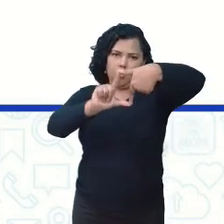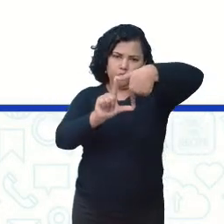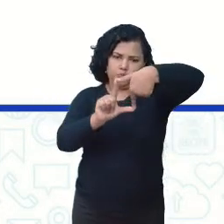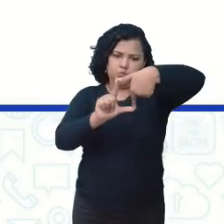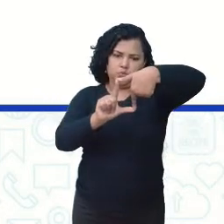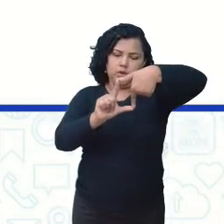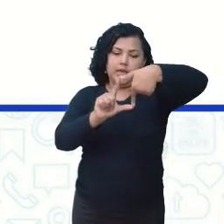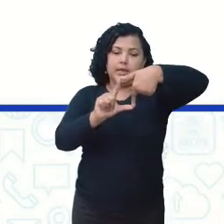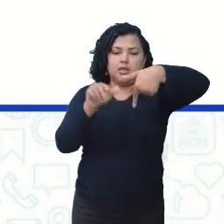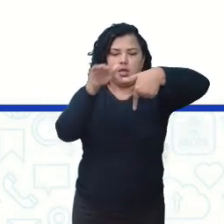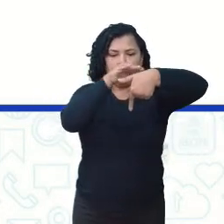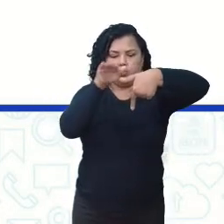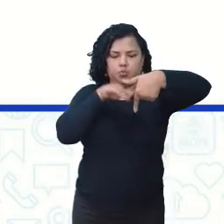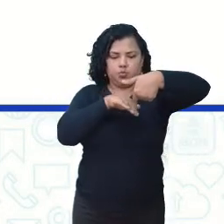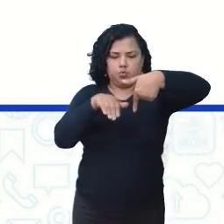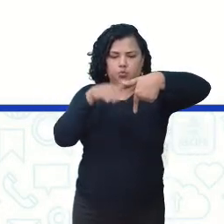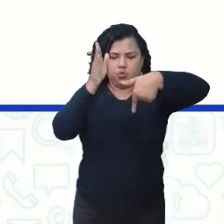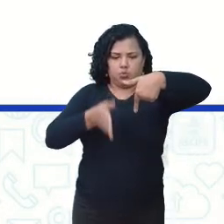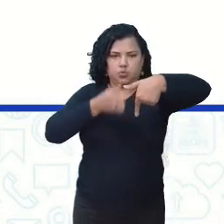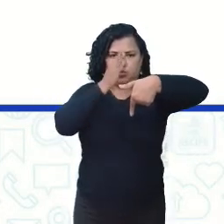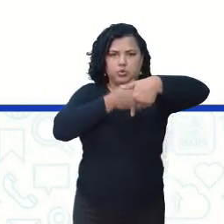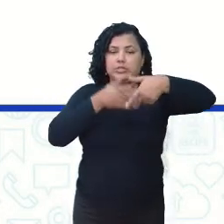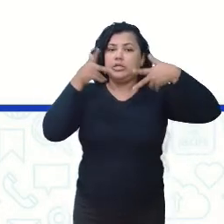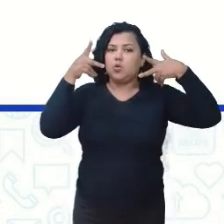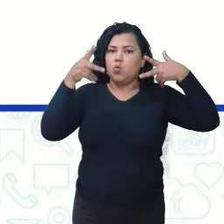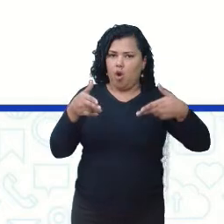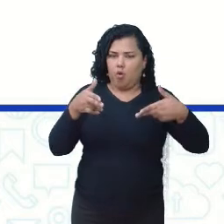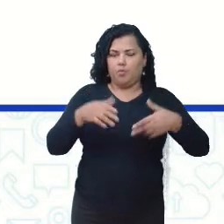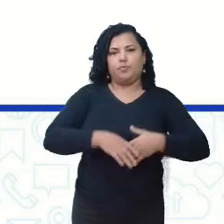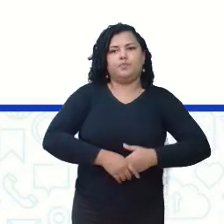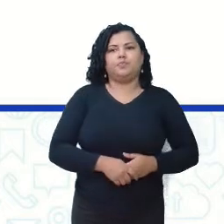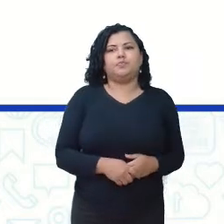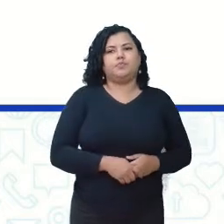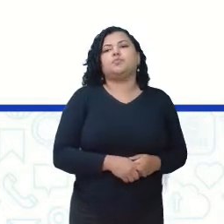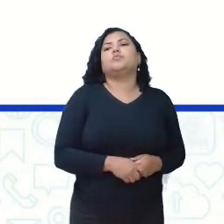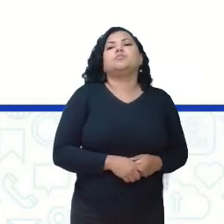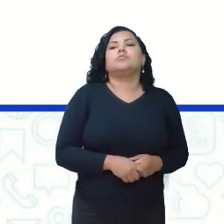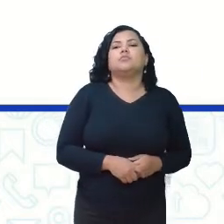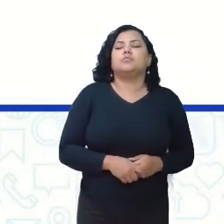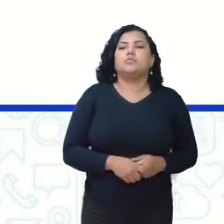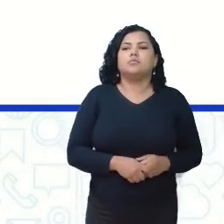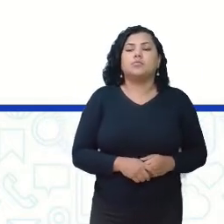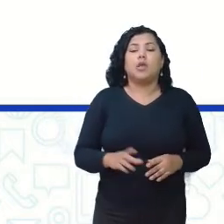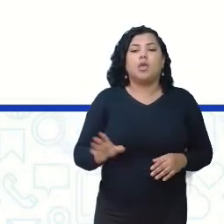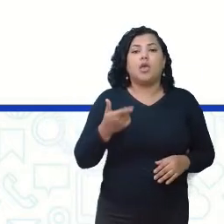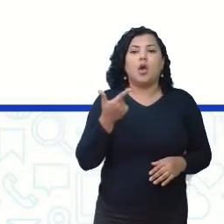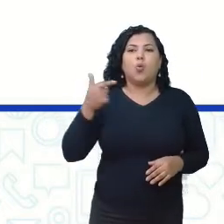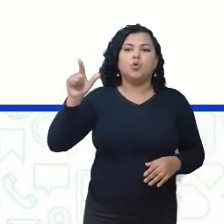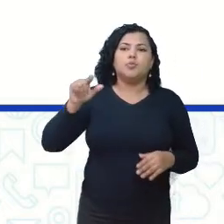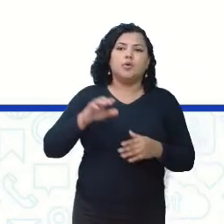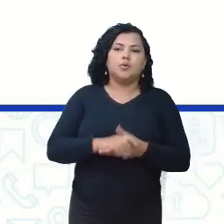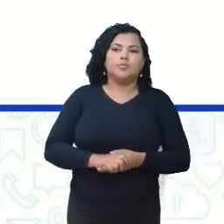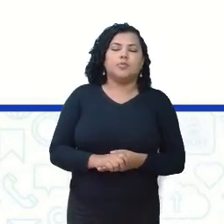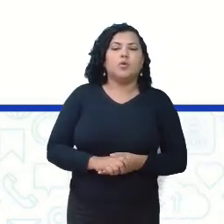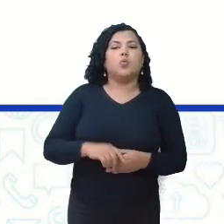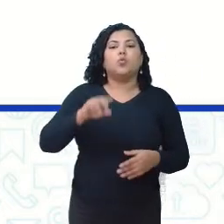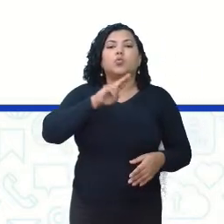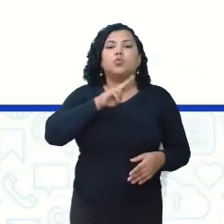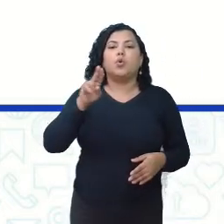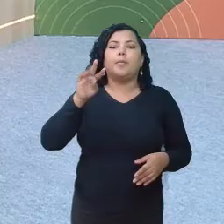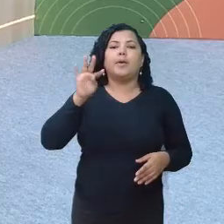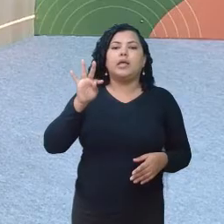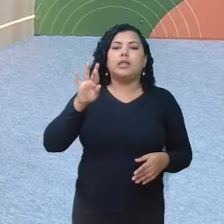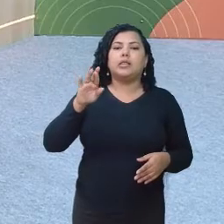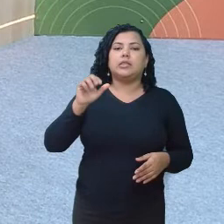lados paralelos iguais, né? Não necessariamente os 4 lados. E a última é o que a gente conhece como trapézio, tá